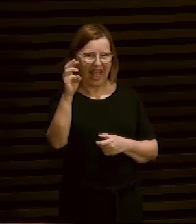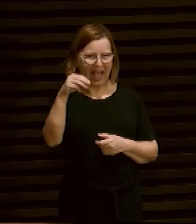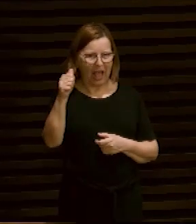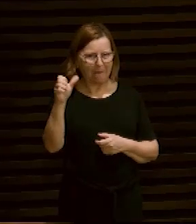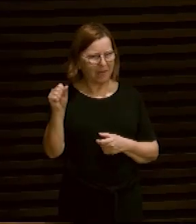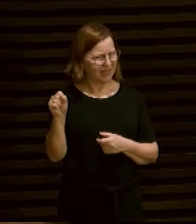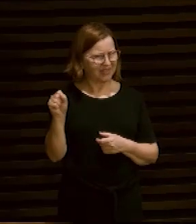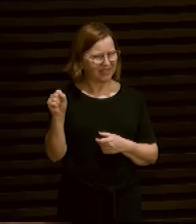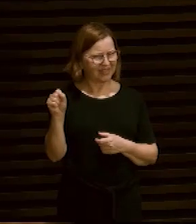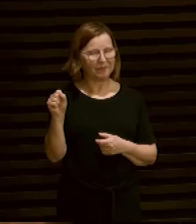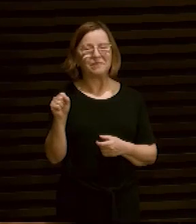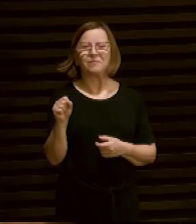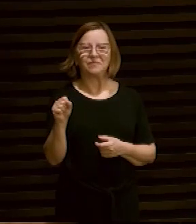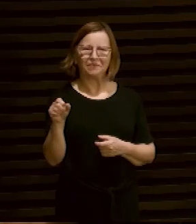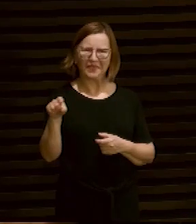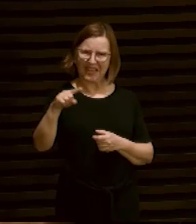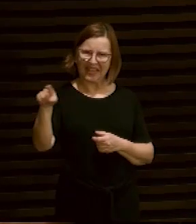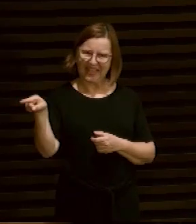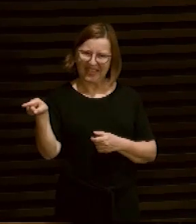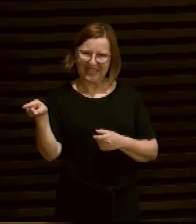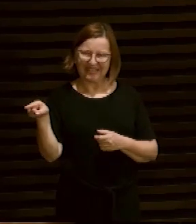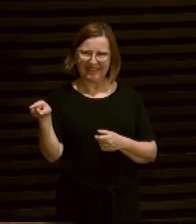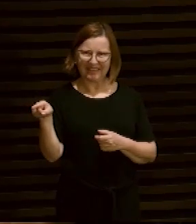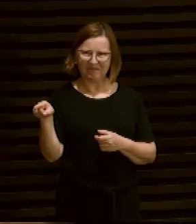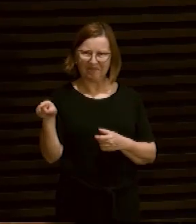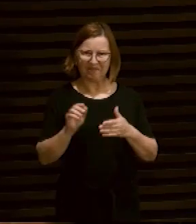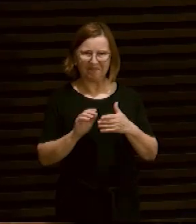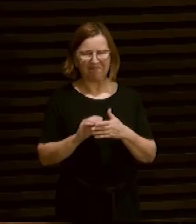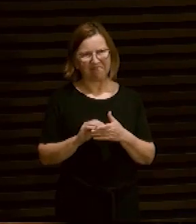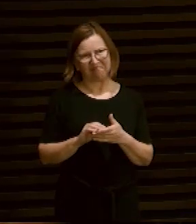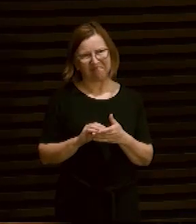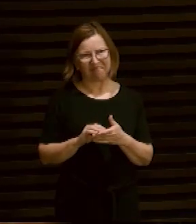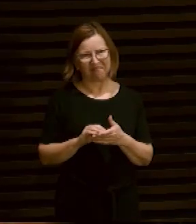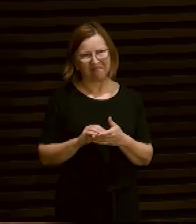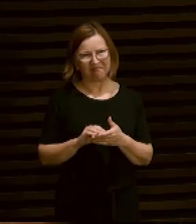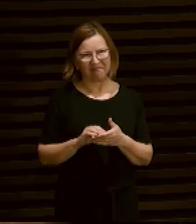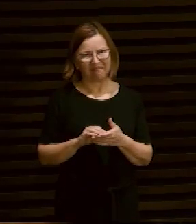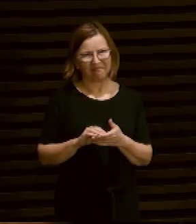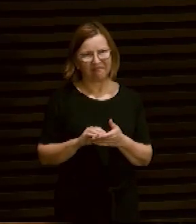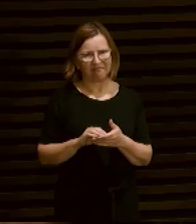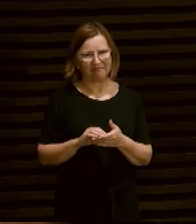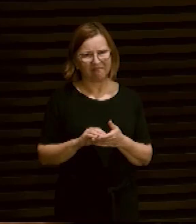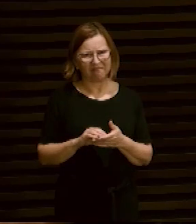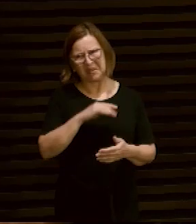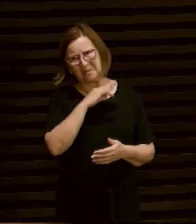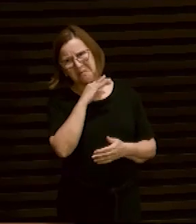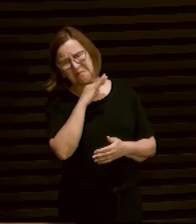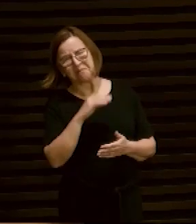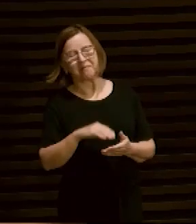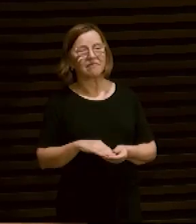Eles são uma coisa fora do comum. Está olhando para